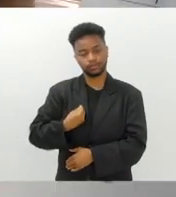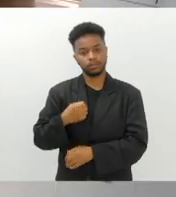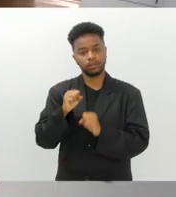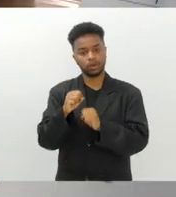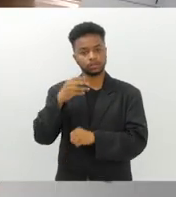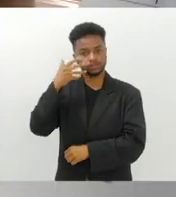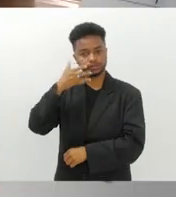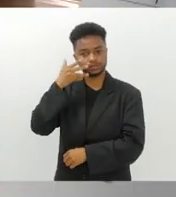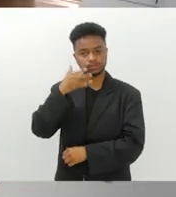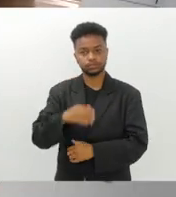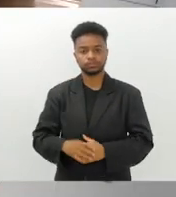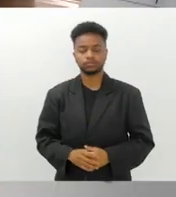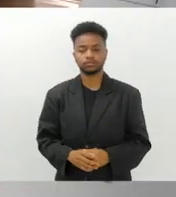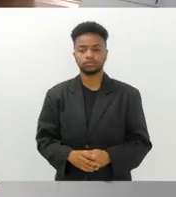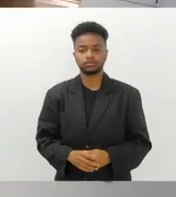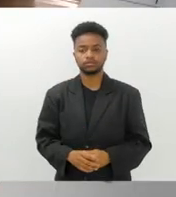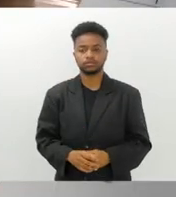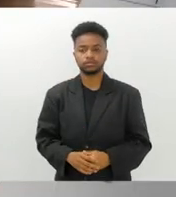sua.